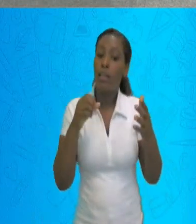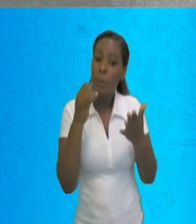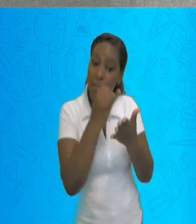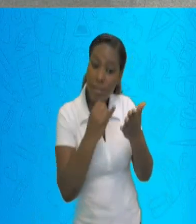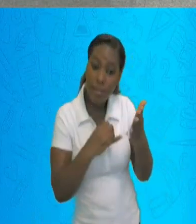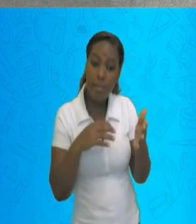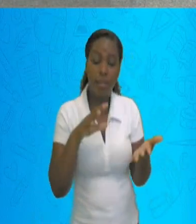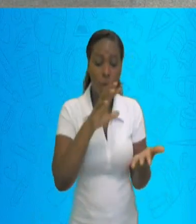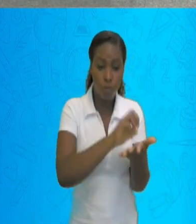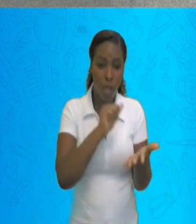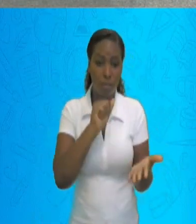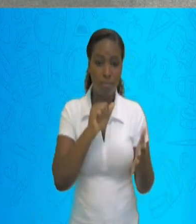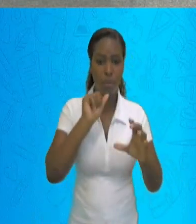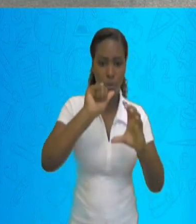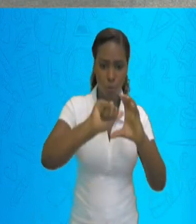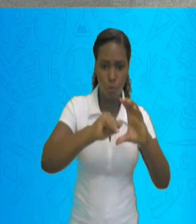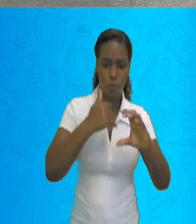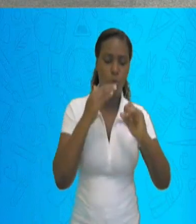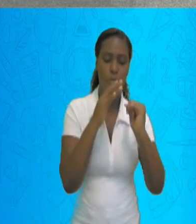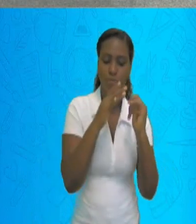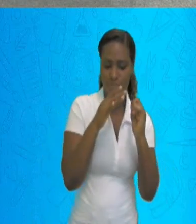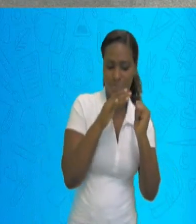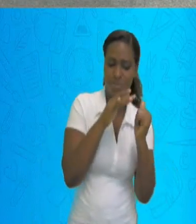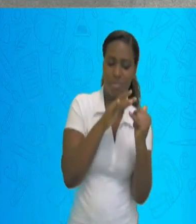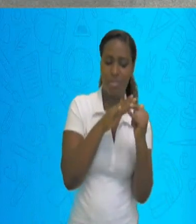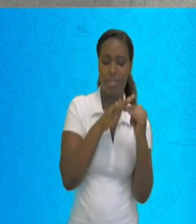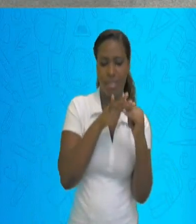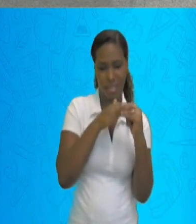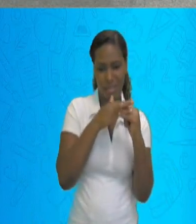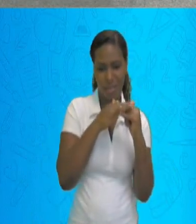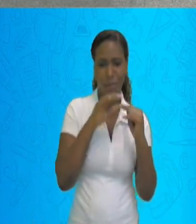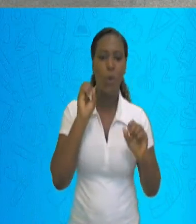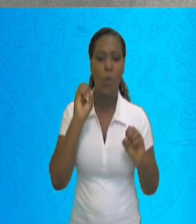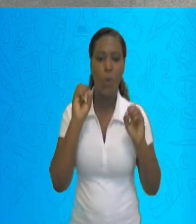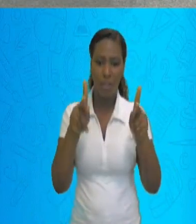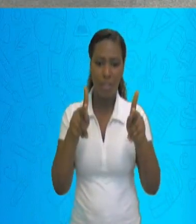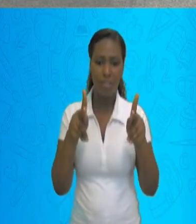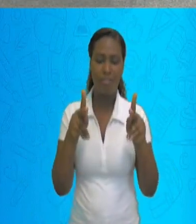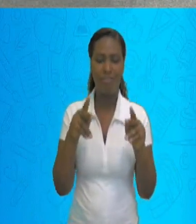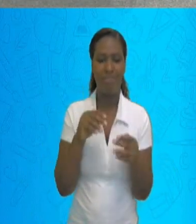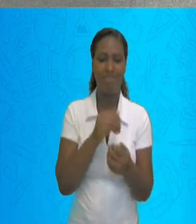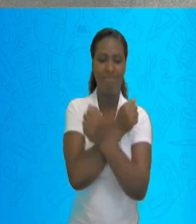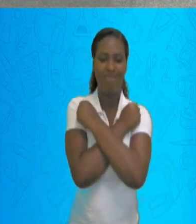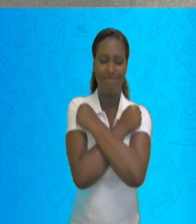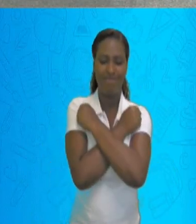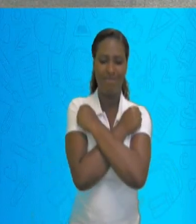em nosso canal no YouTube, SMED GV. Um abraço e até a próxima aula!